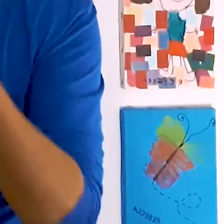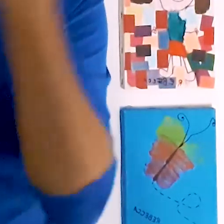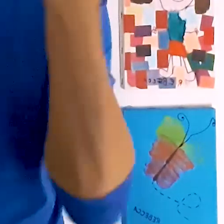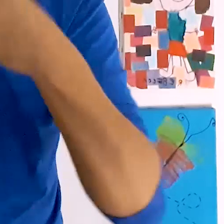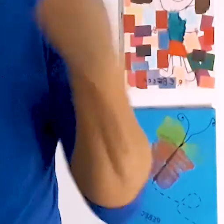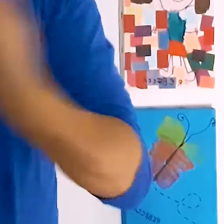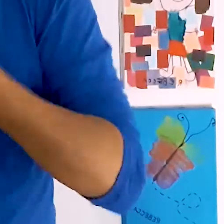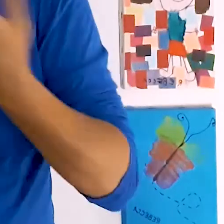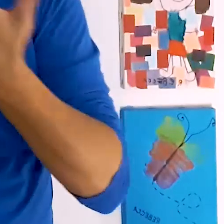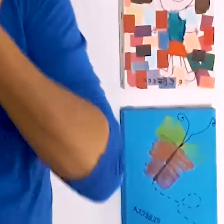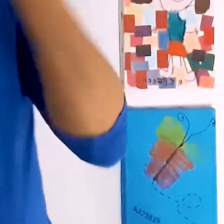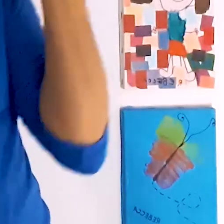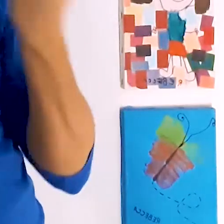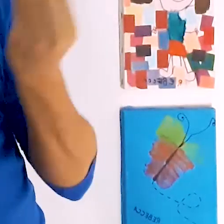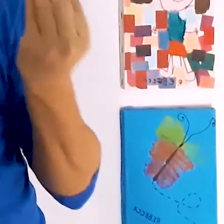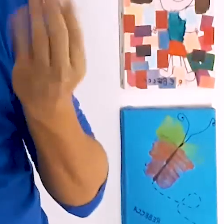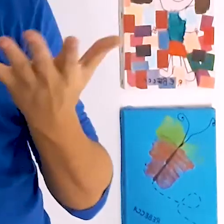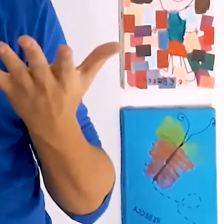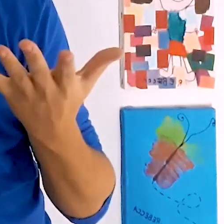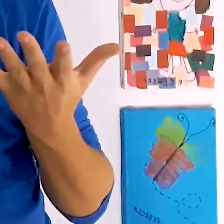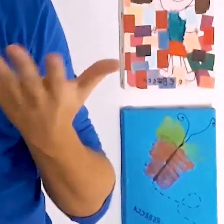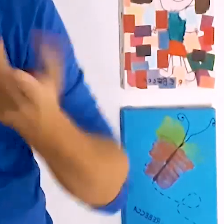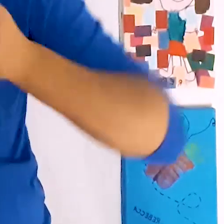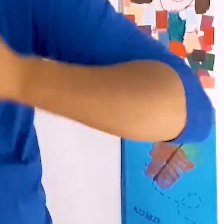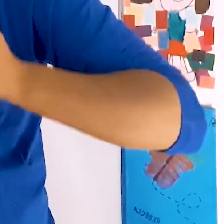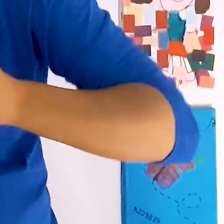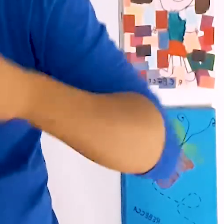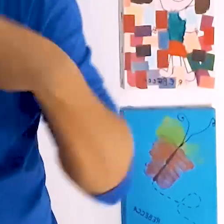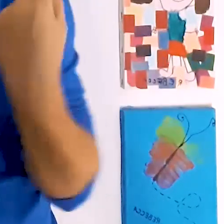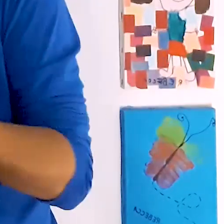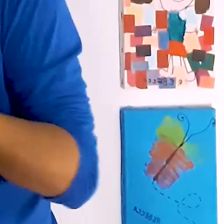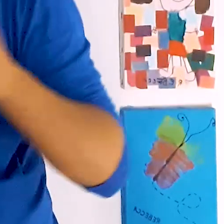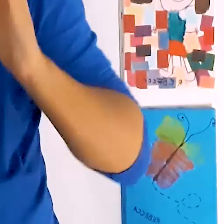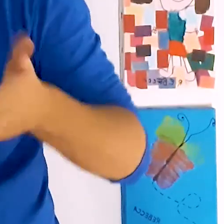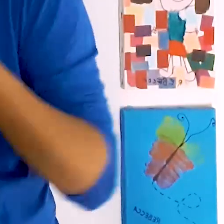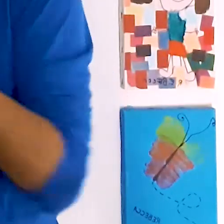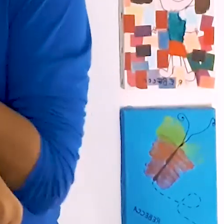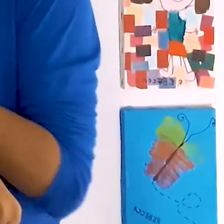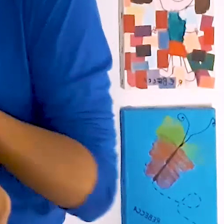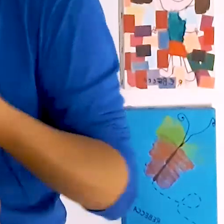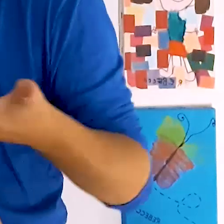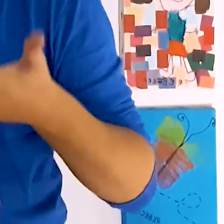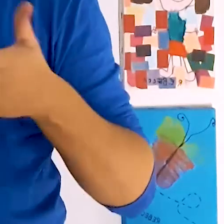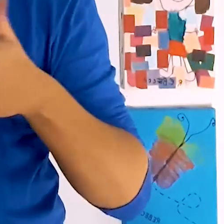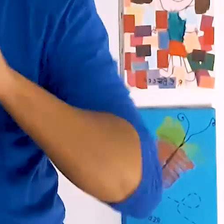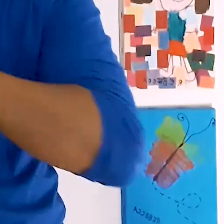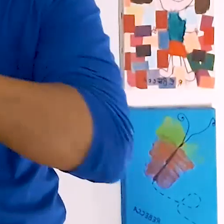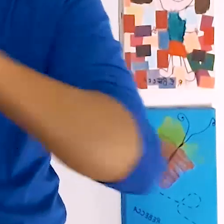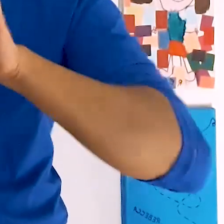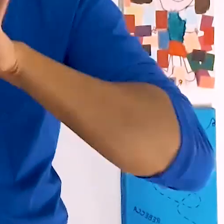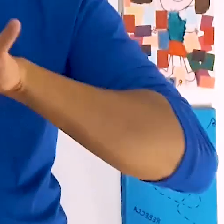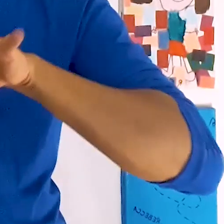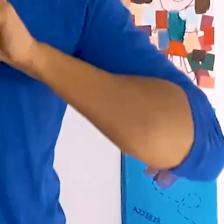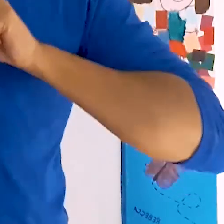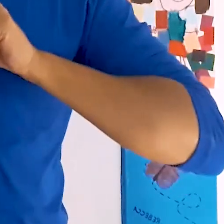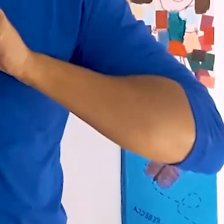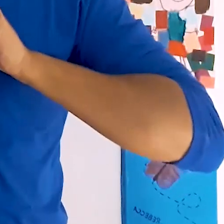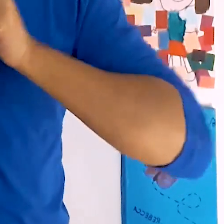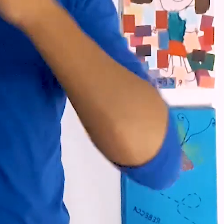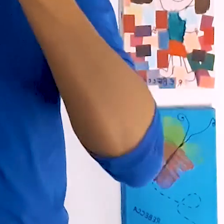inventados. Como seria? O que ia ser de nós? Até porque nós já estamos bastante